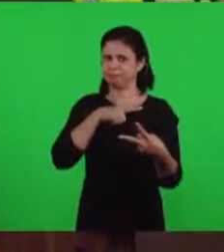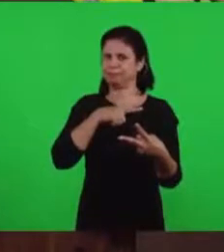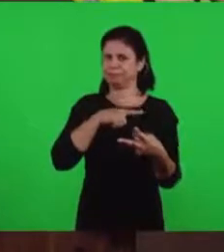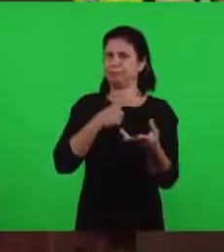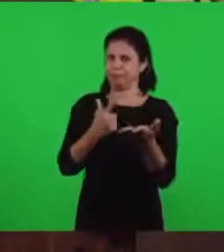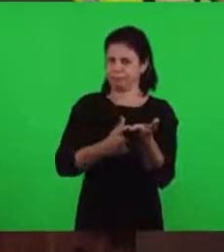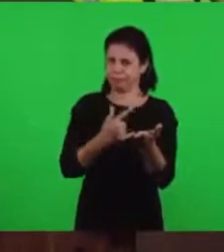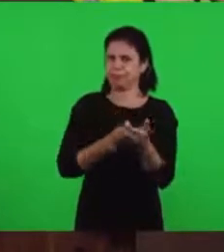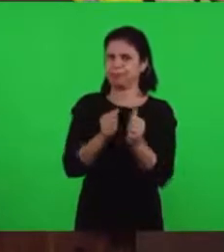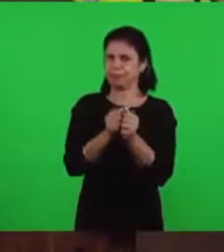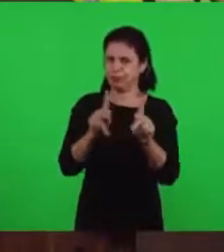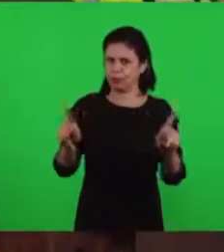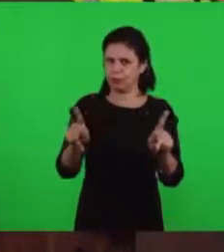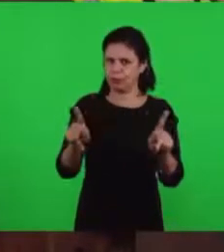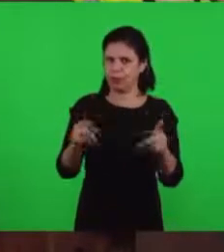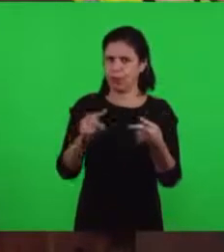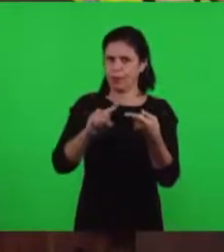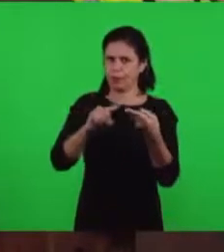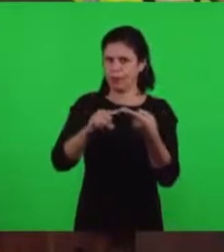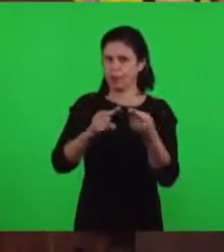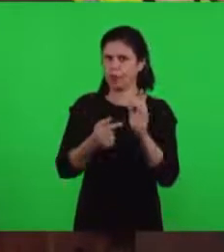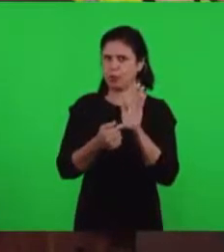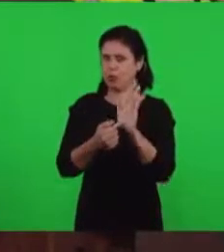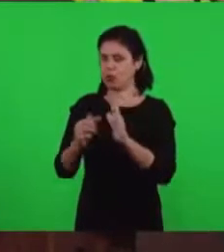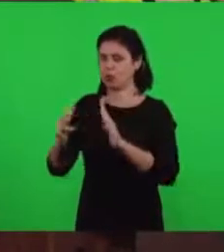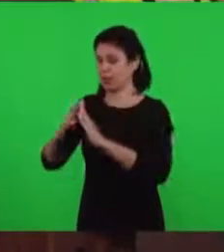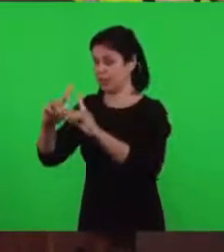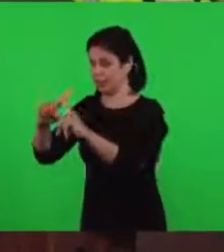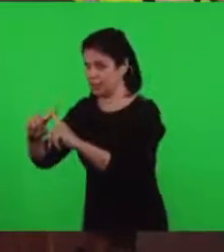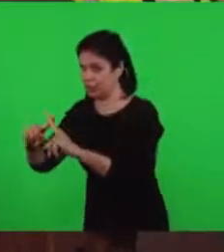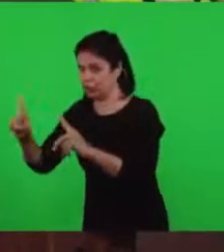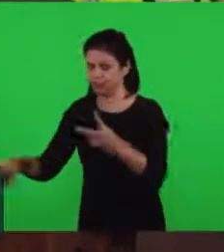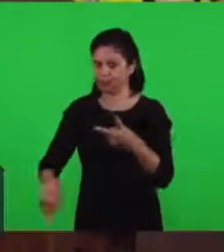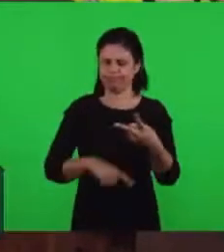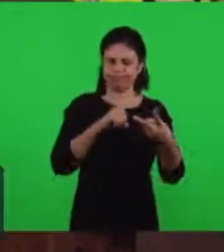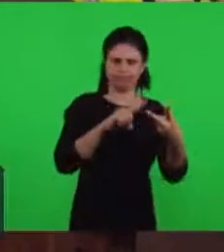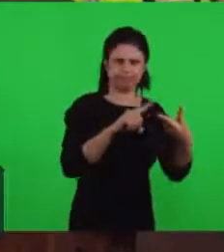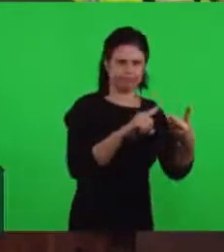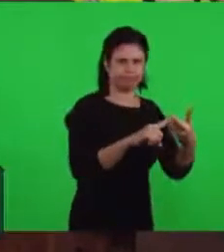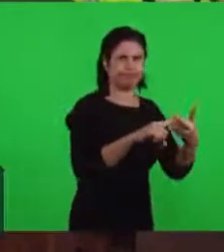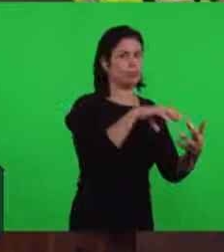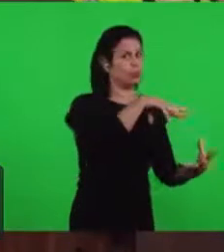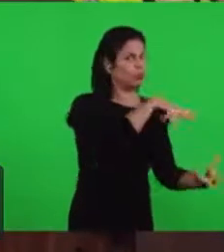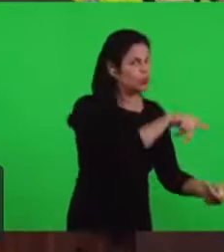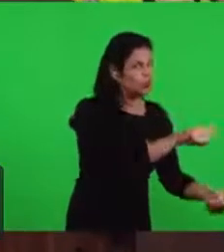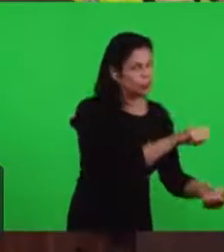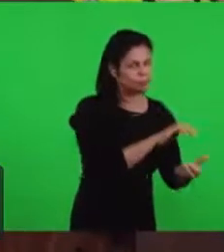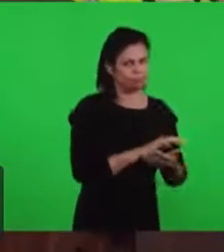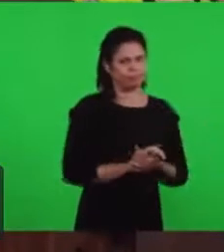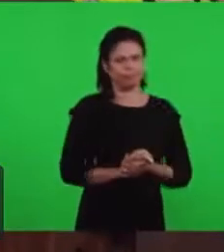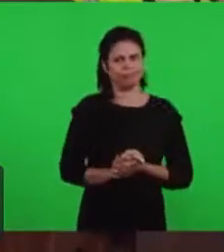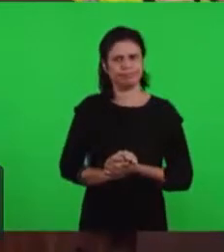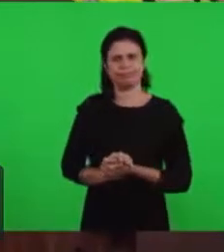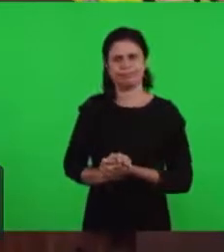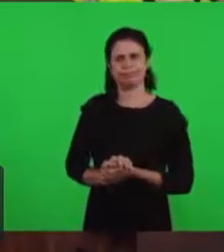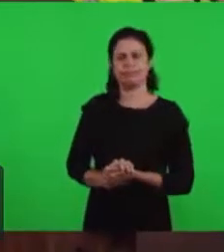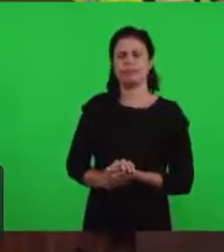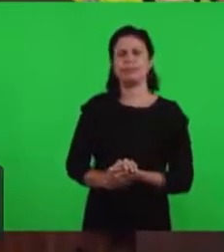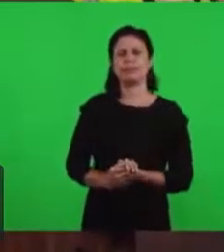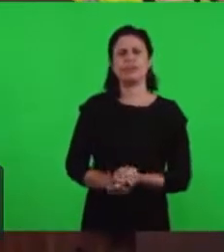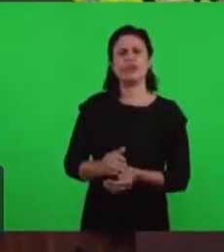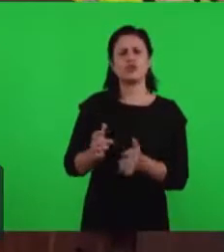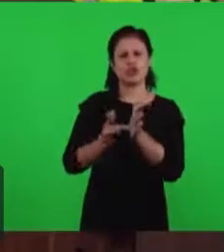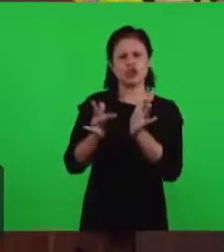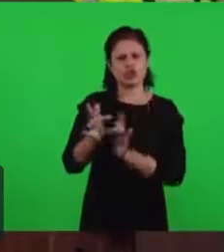estão relacionadas como na figura do rei aquele que é aquele que era